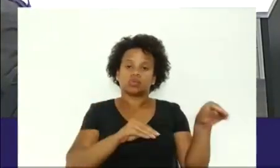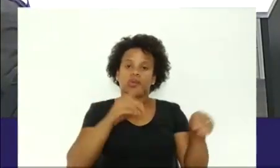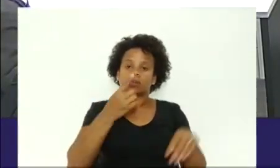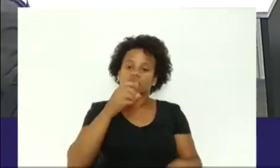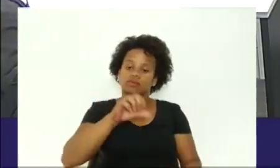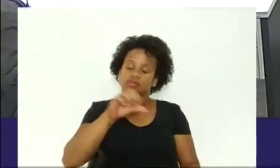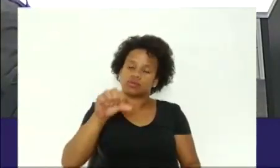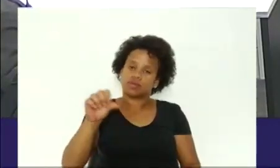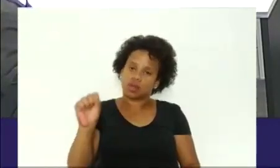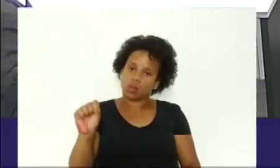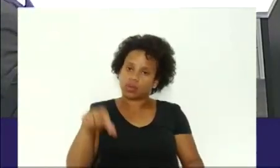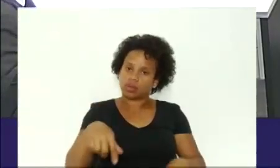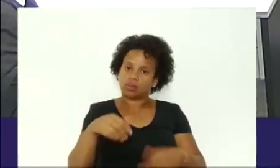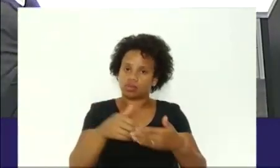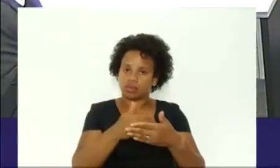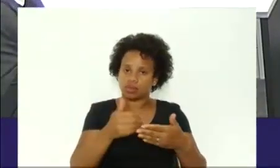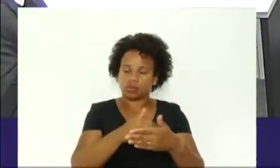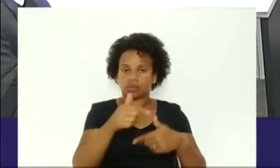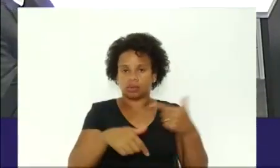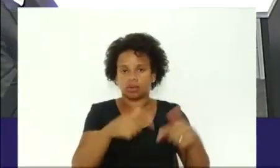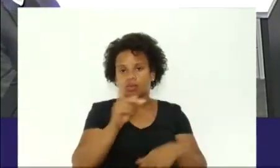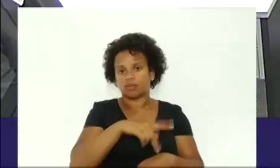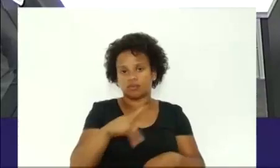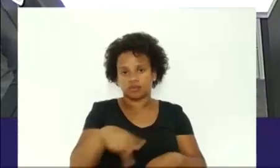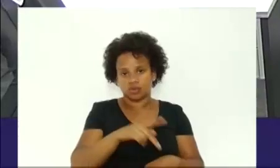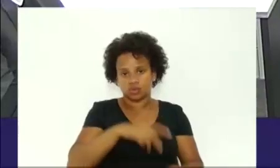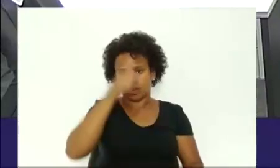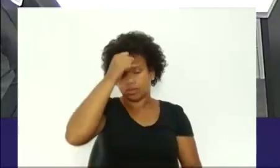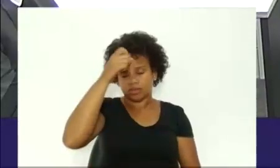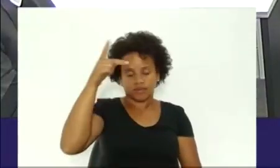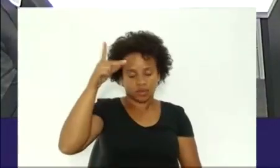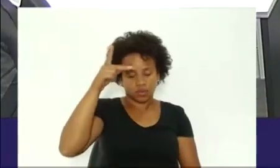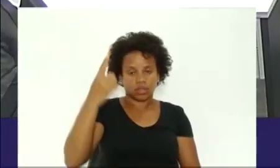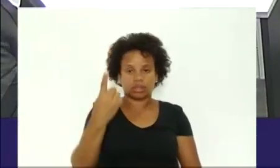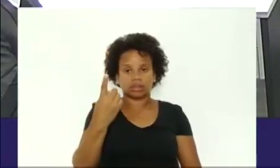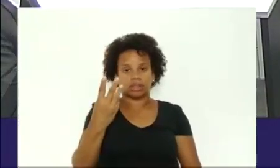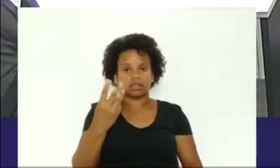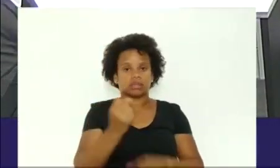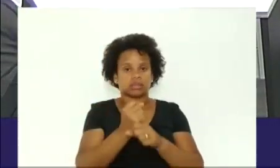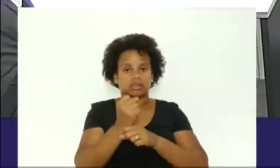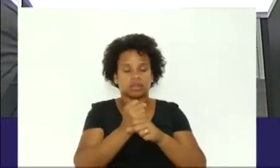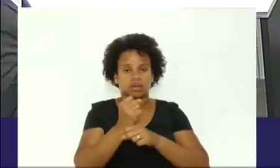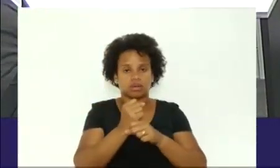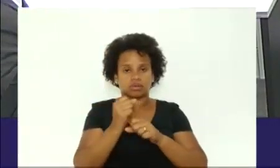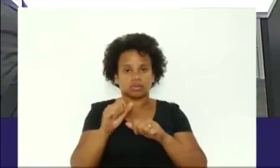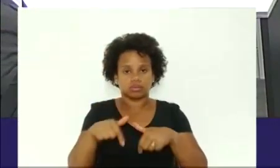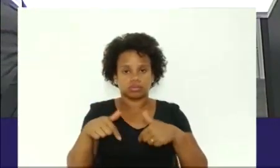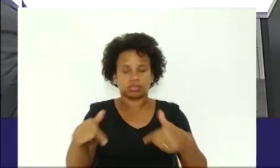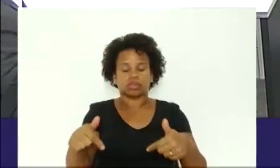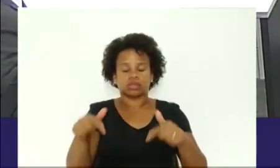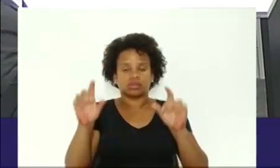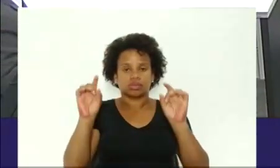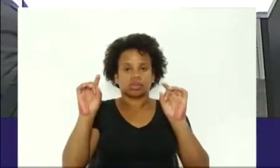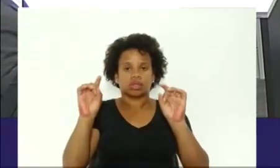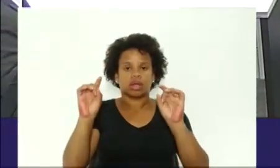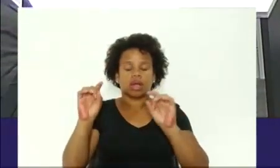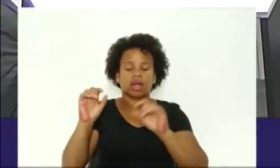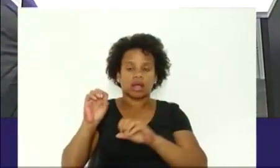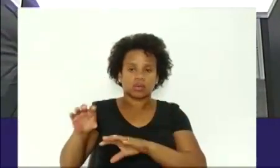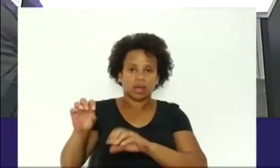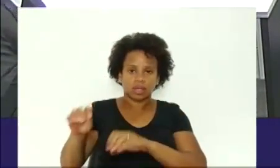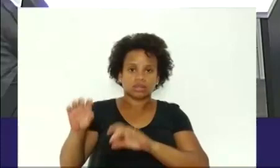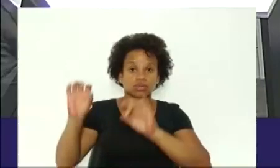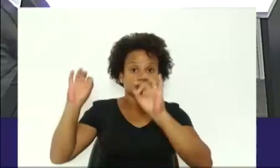trabalhou como professora na Prefeitura Municipal por 13 anos, com atuação destacada na educação especial para jovens e